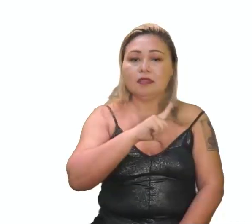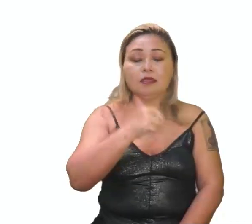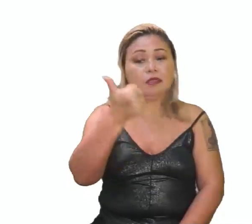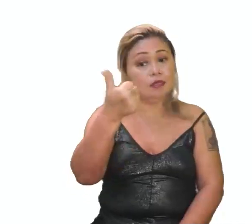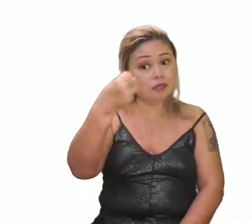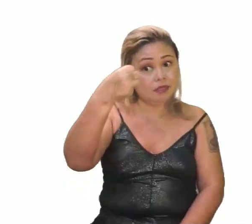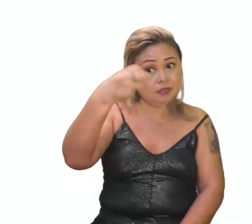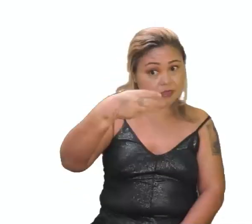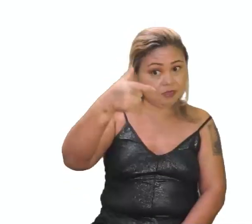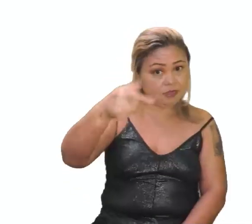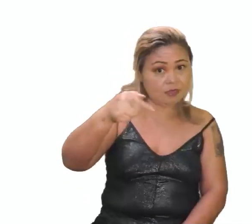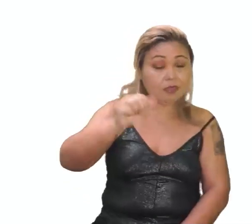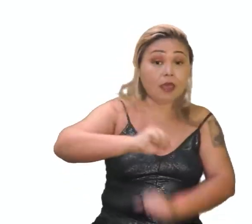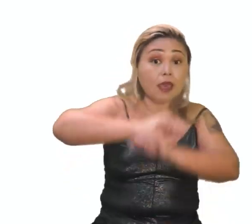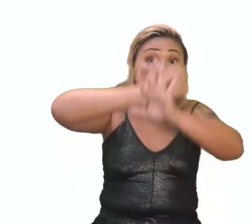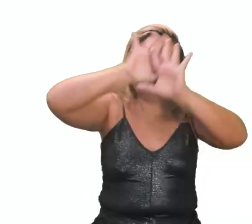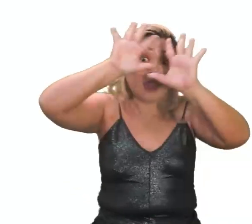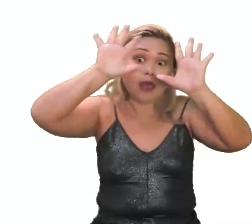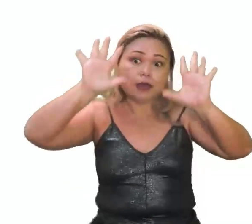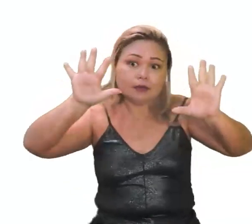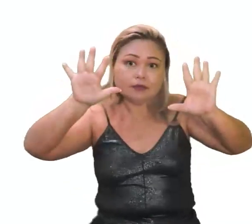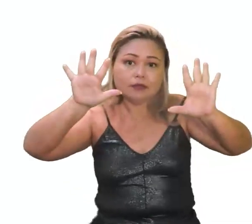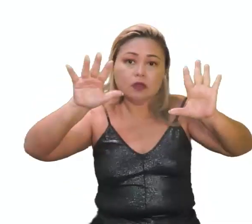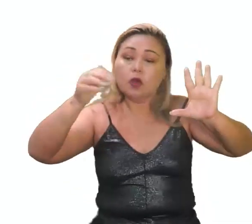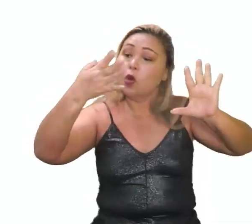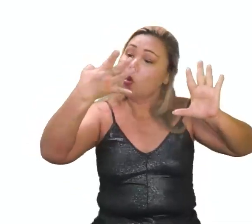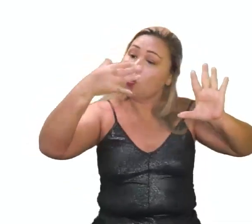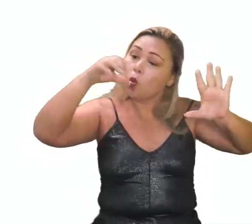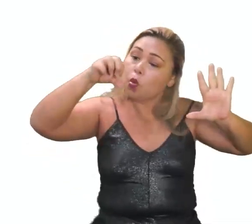tem 137 claras,